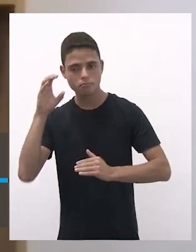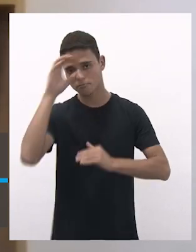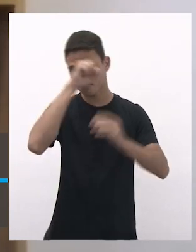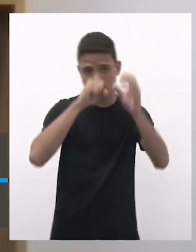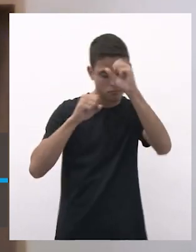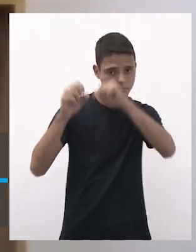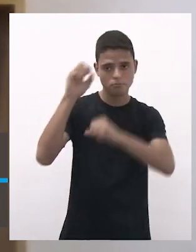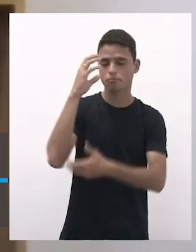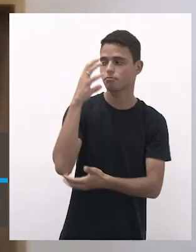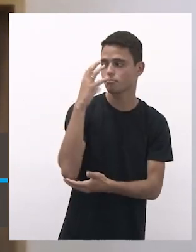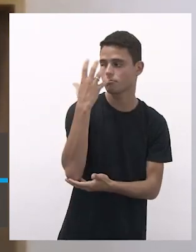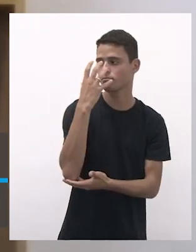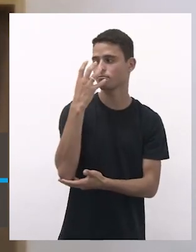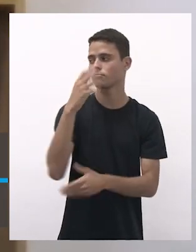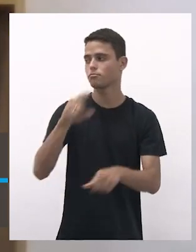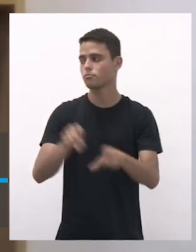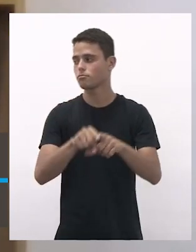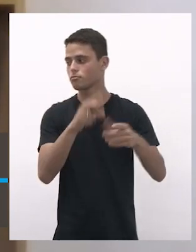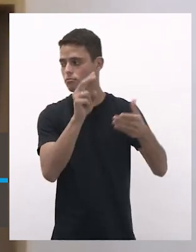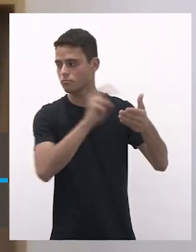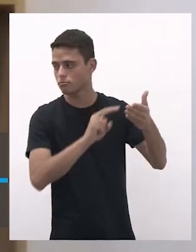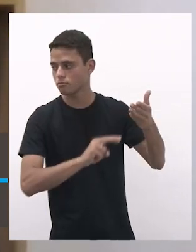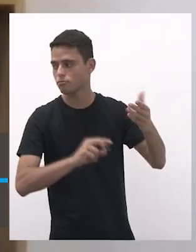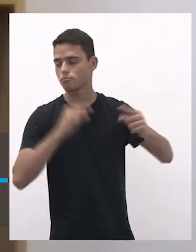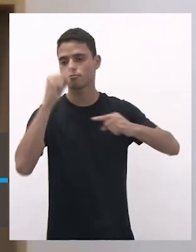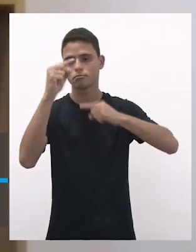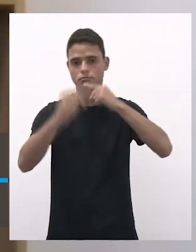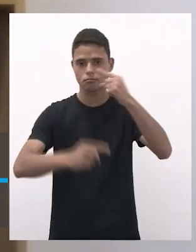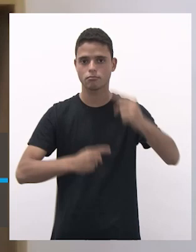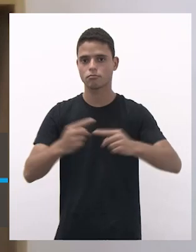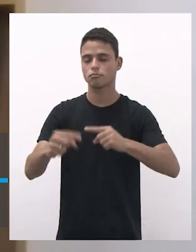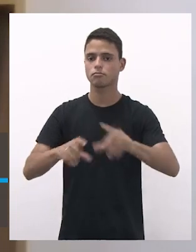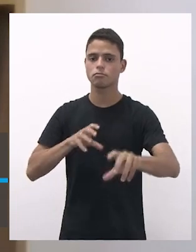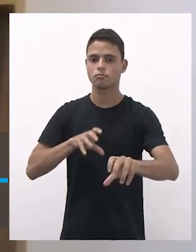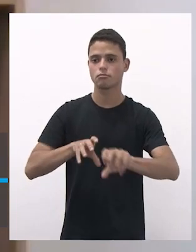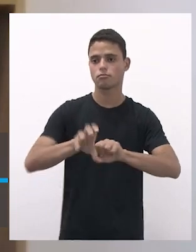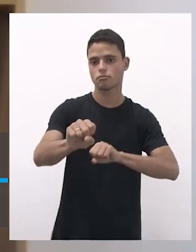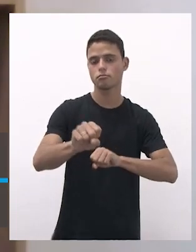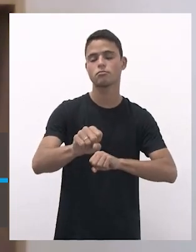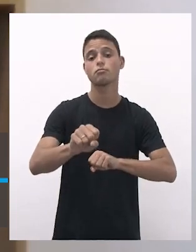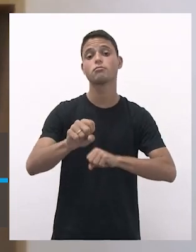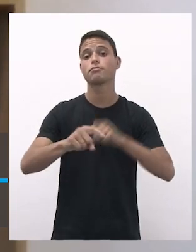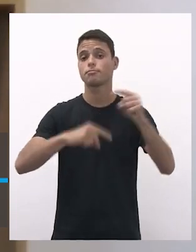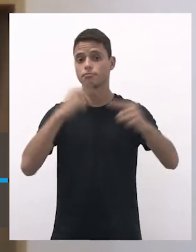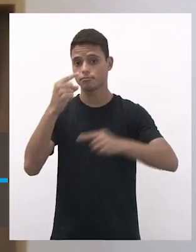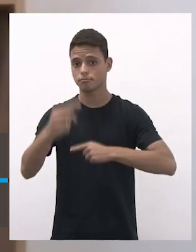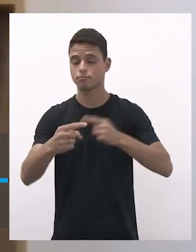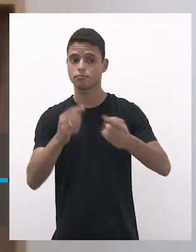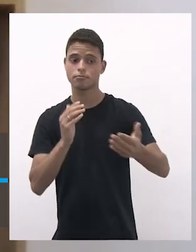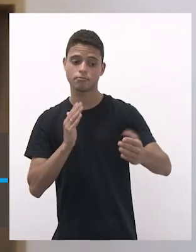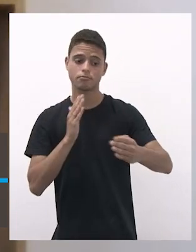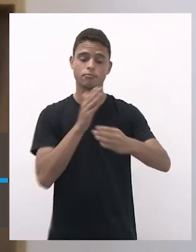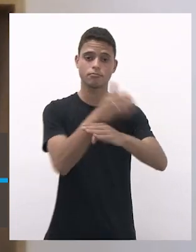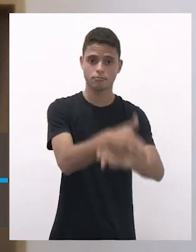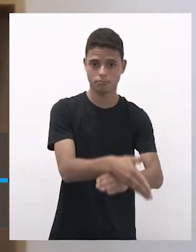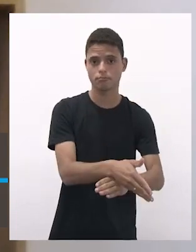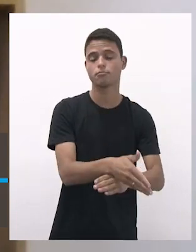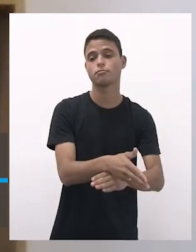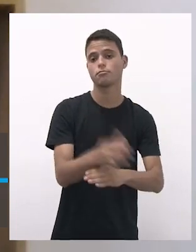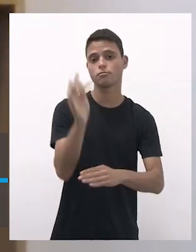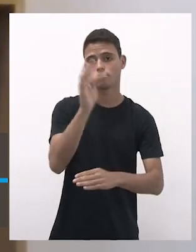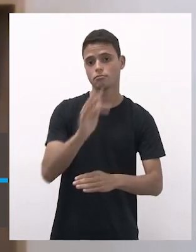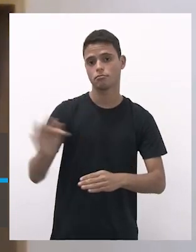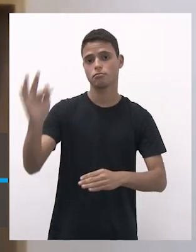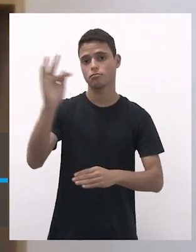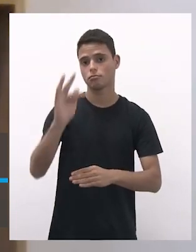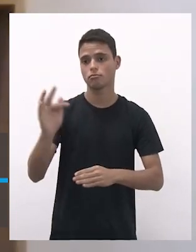e paixão à leitura. Depois da graduação, né, eu logo entrei na primeira pós-graduação em